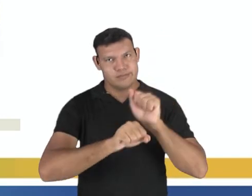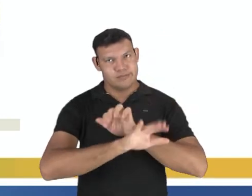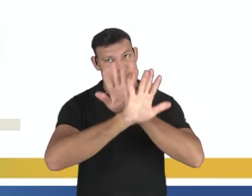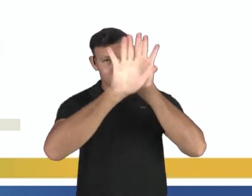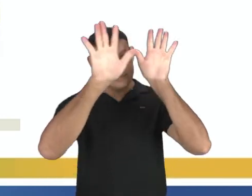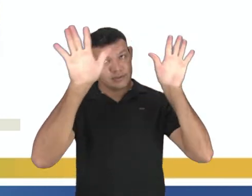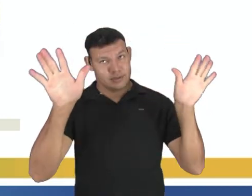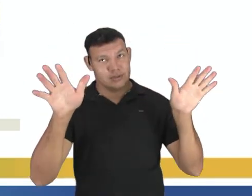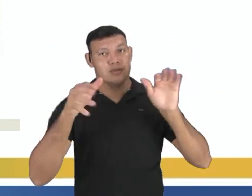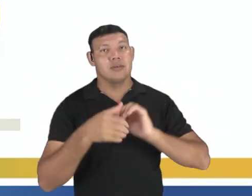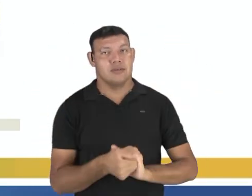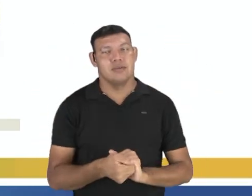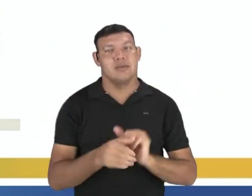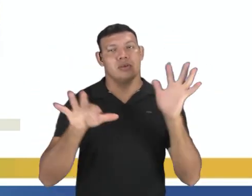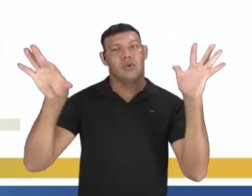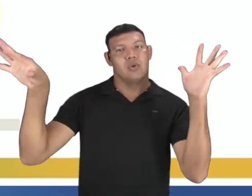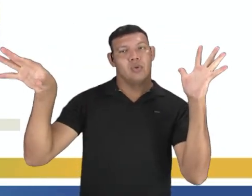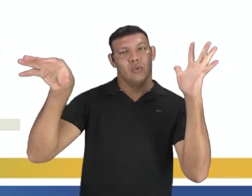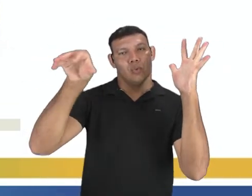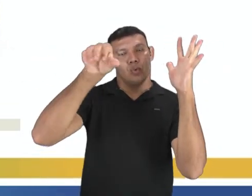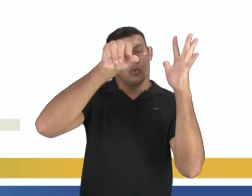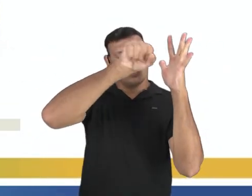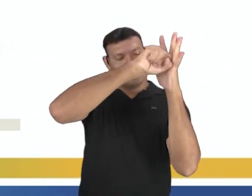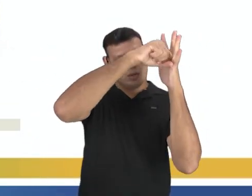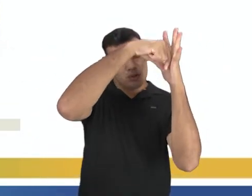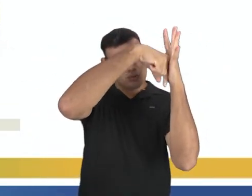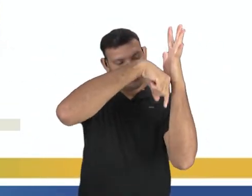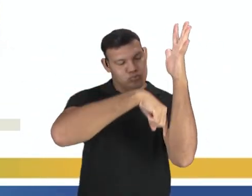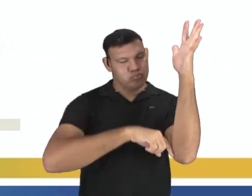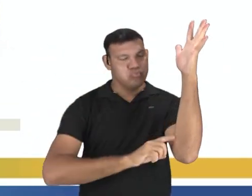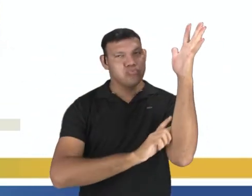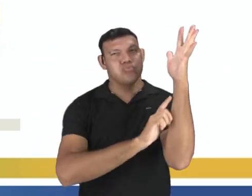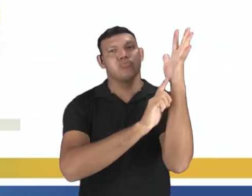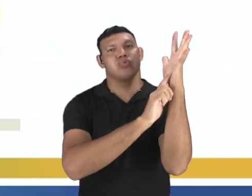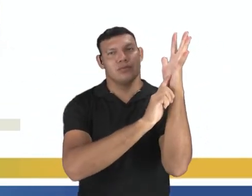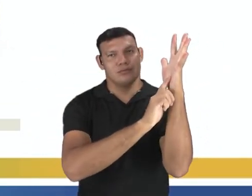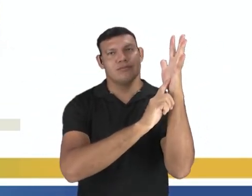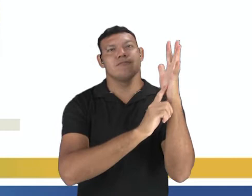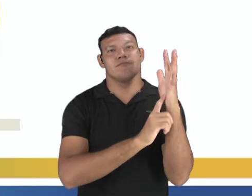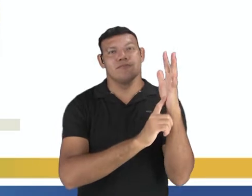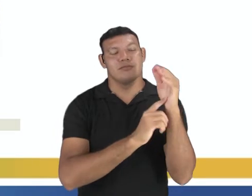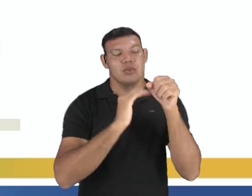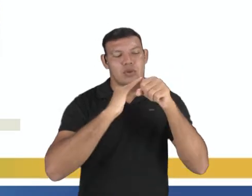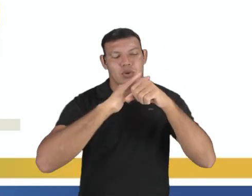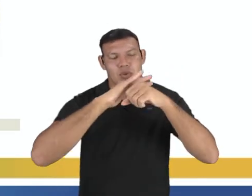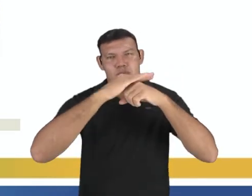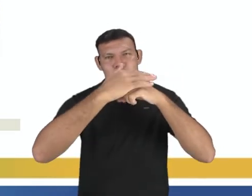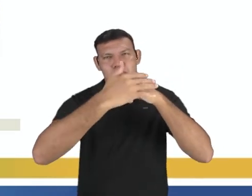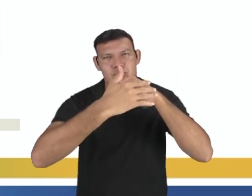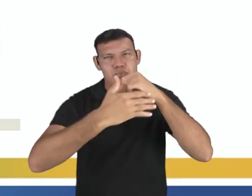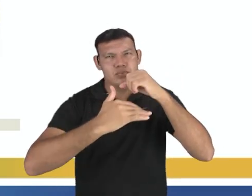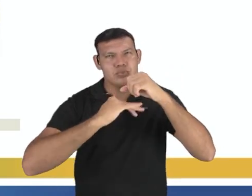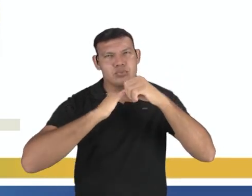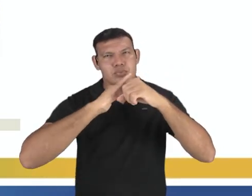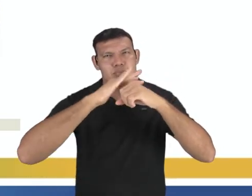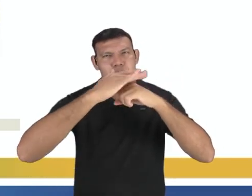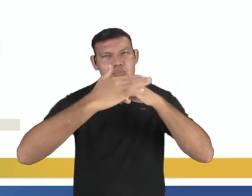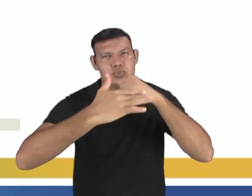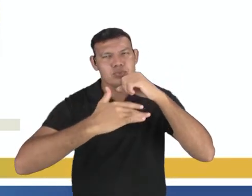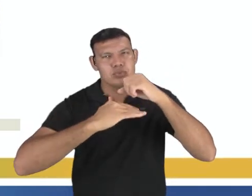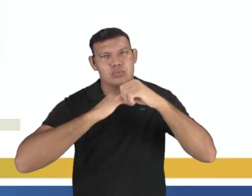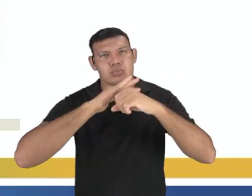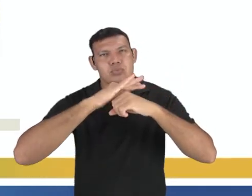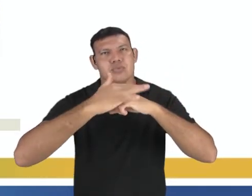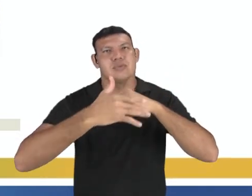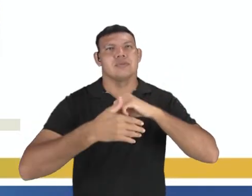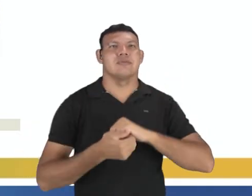clara, que também é conhecida como a fase fotoquímica, que acontece na membrana, tá, pessoal? Lá na